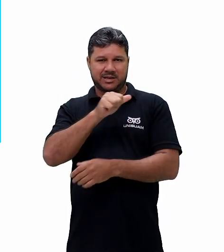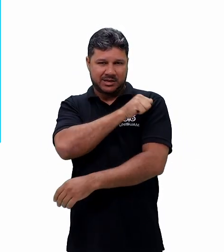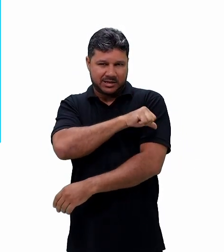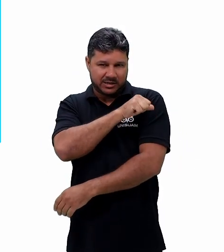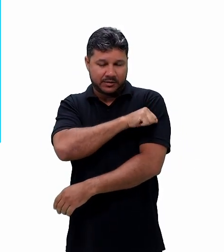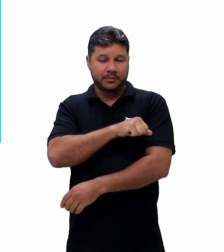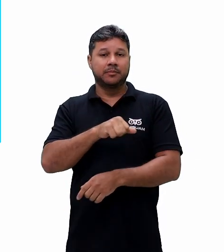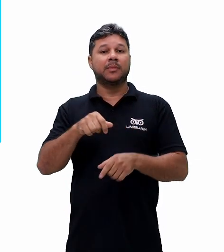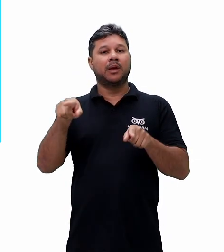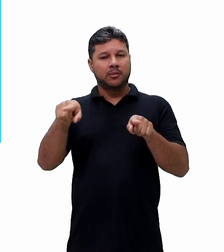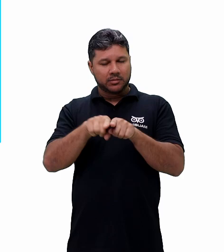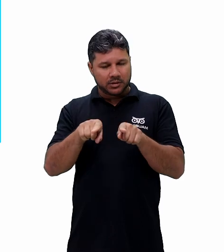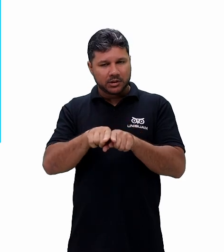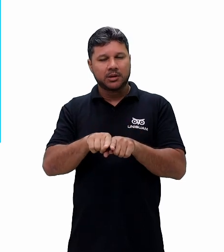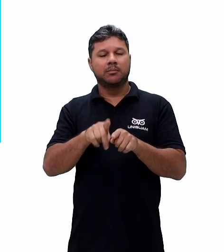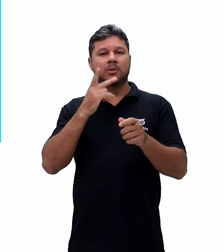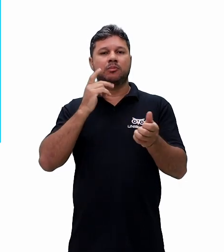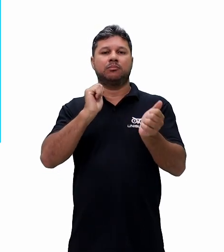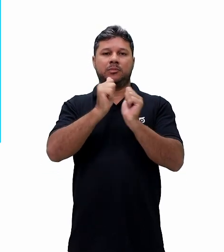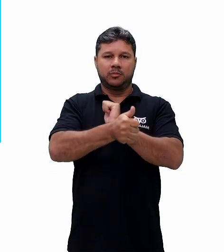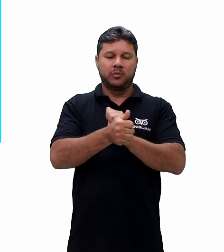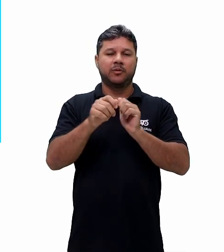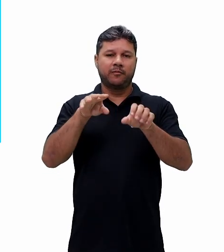esportivo nesta mesma instituição.